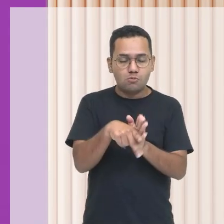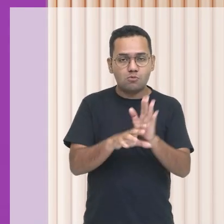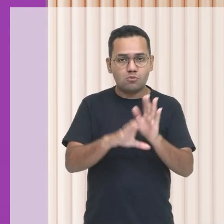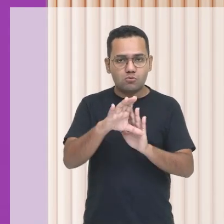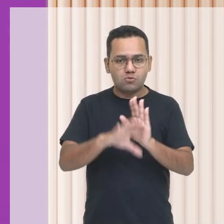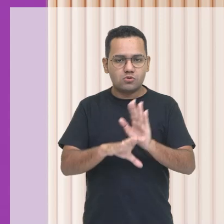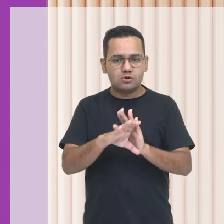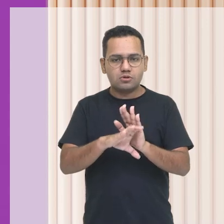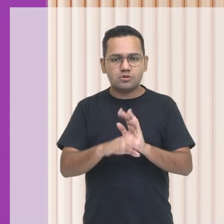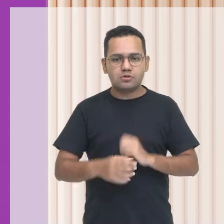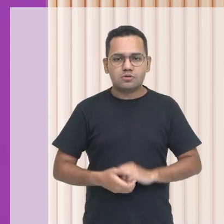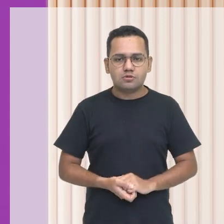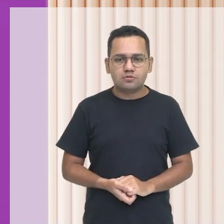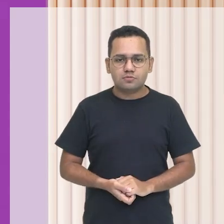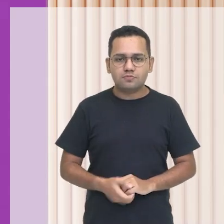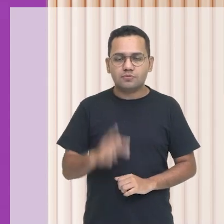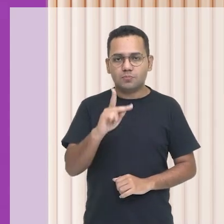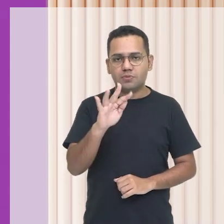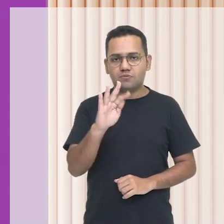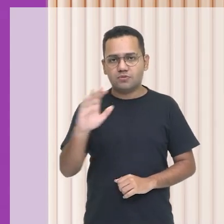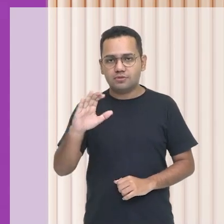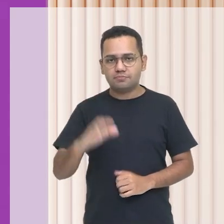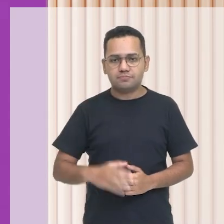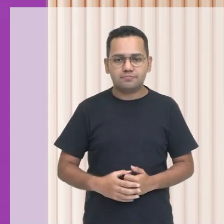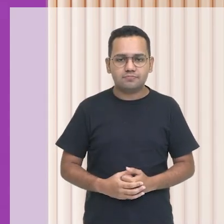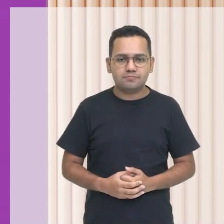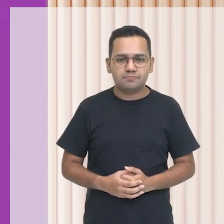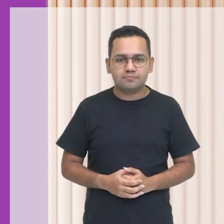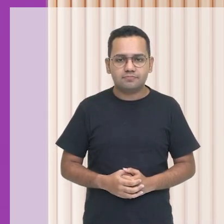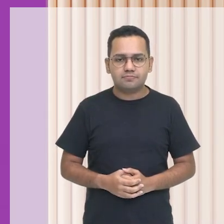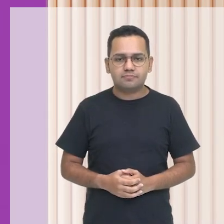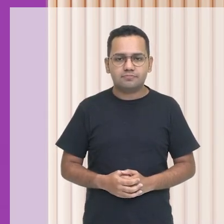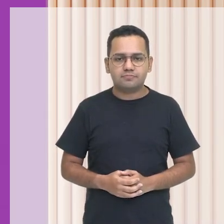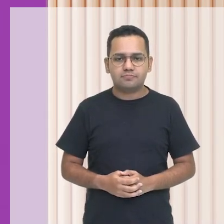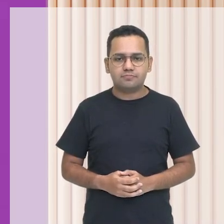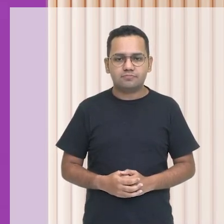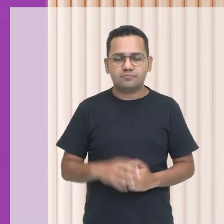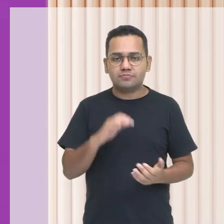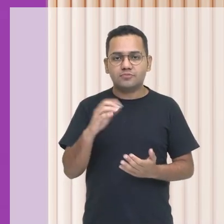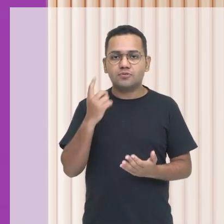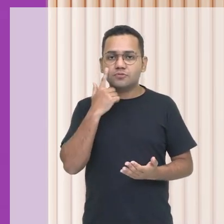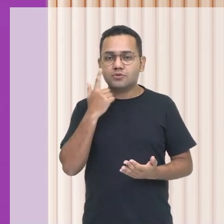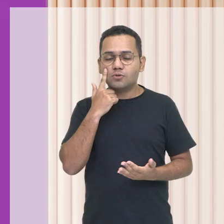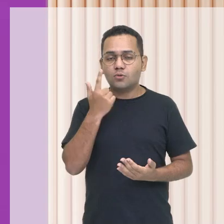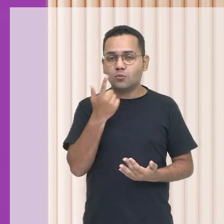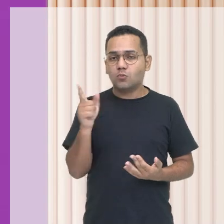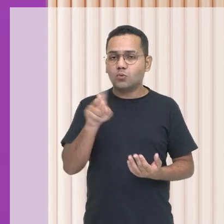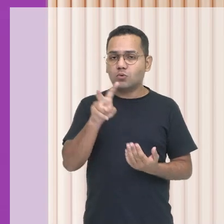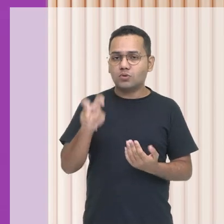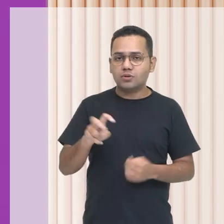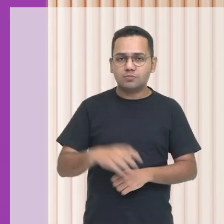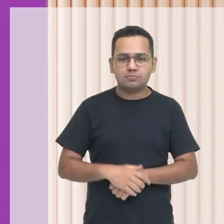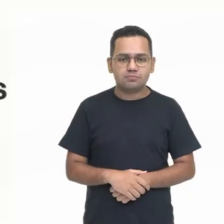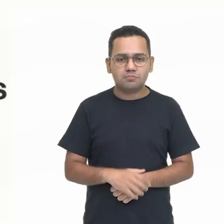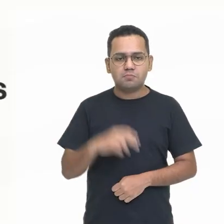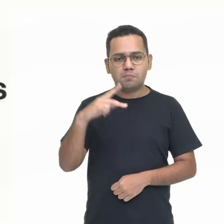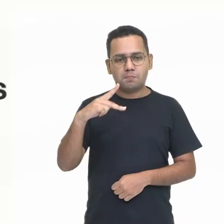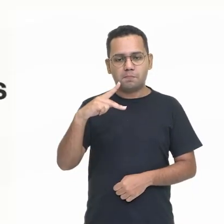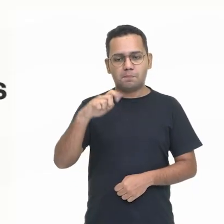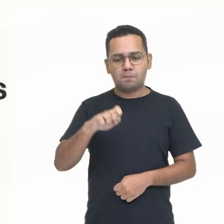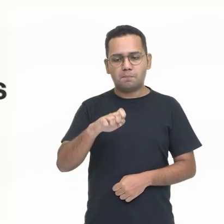de princípio fundamental da contagem, nós chegamos também na permutação. Permutação